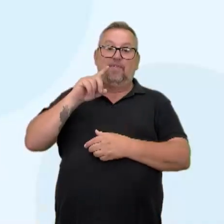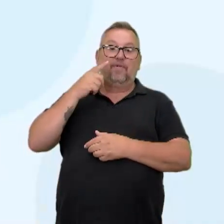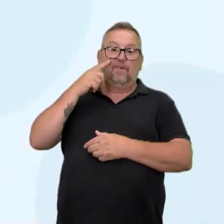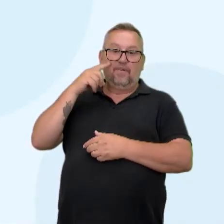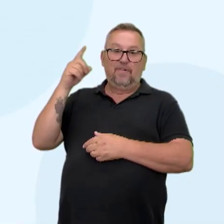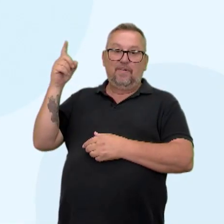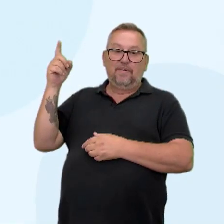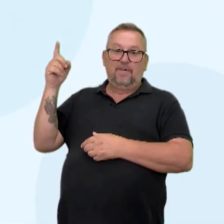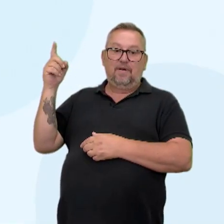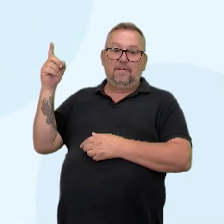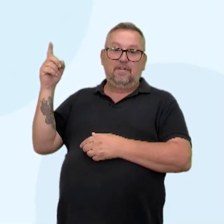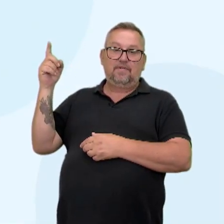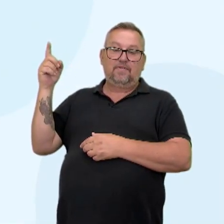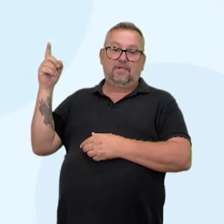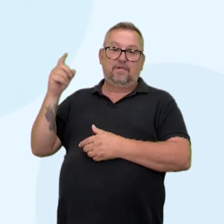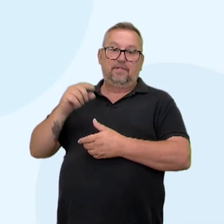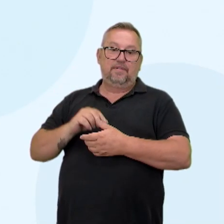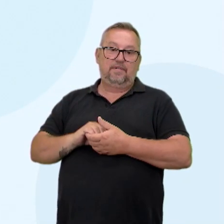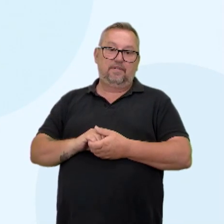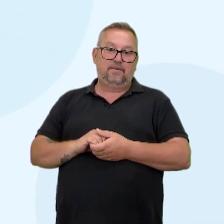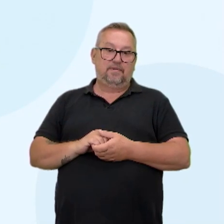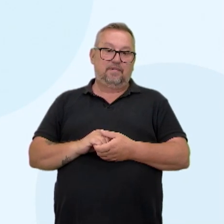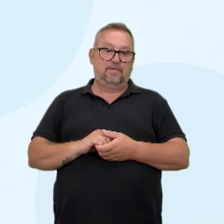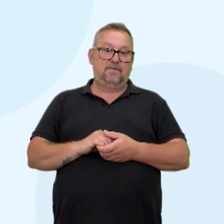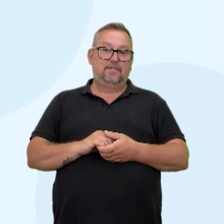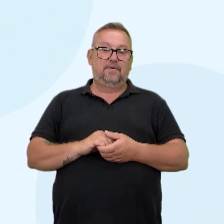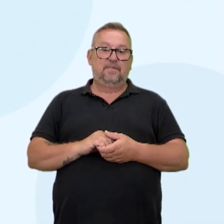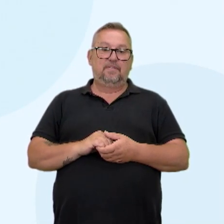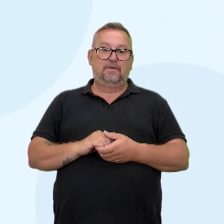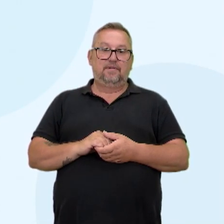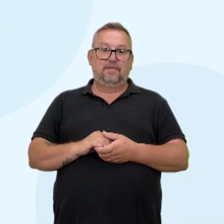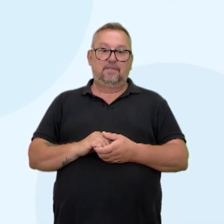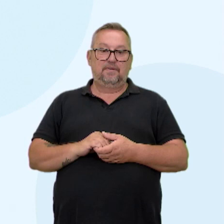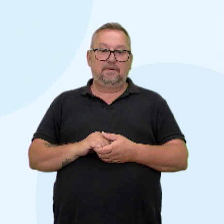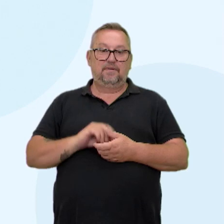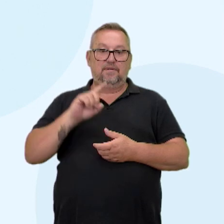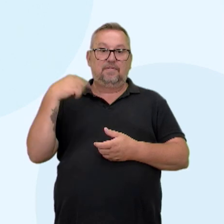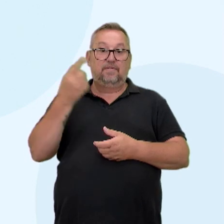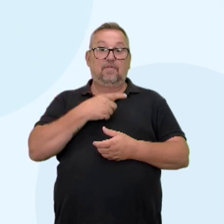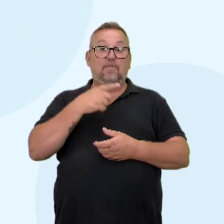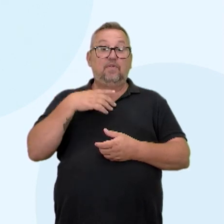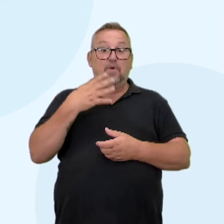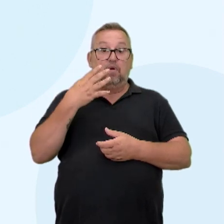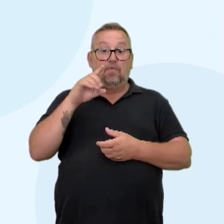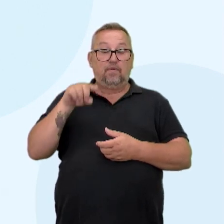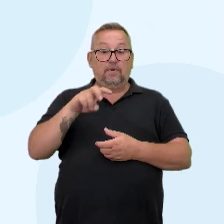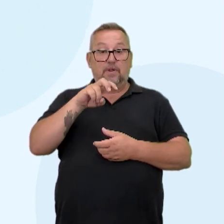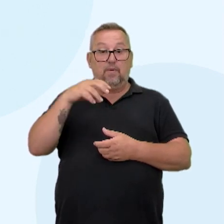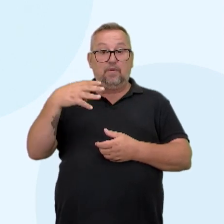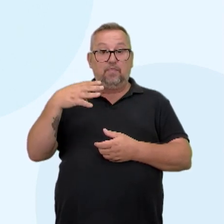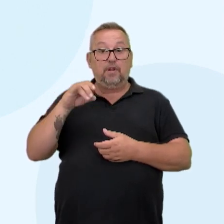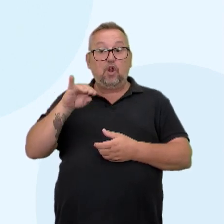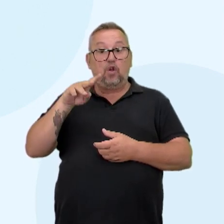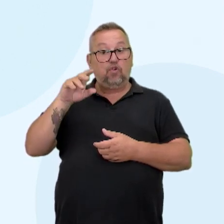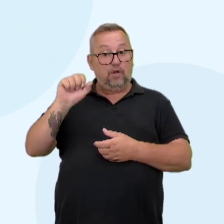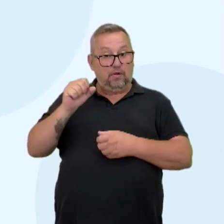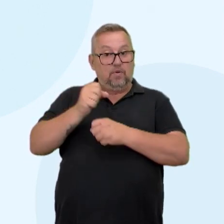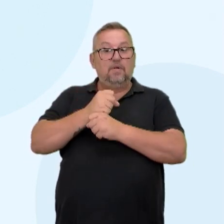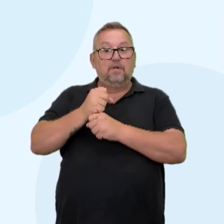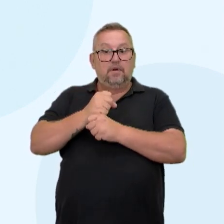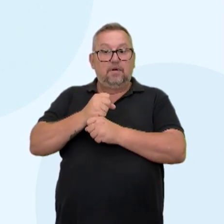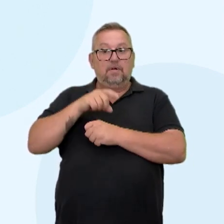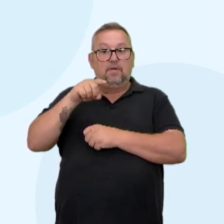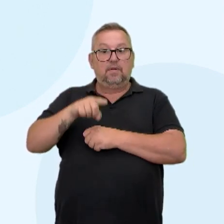aí a descrição, a próxima, isso. Nosso planeta aí tem 4,54 bilhões de